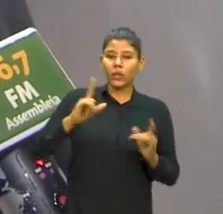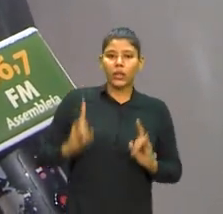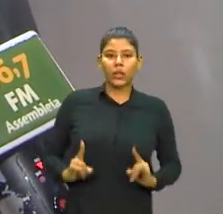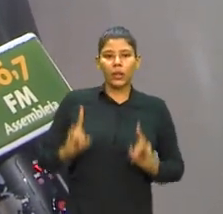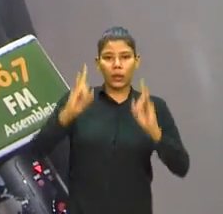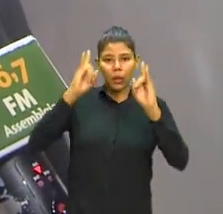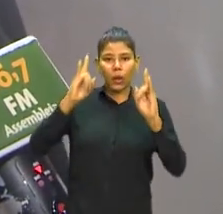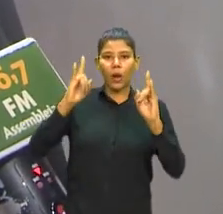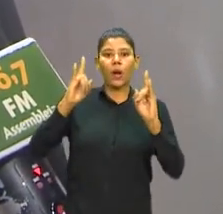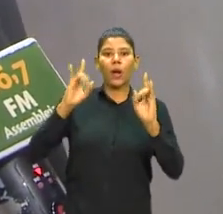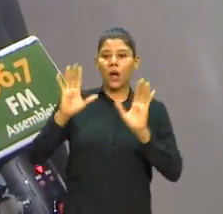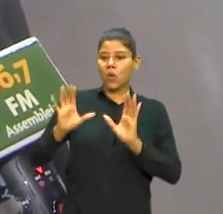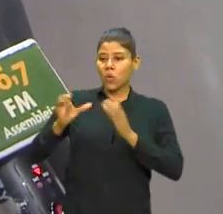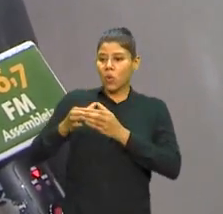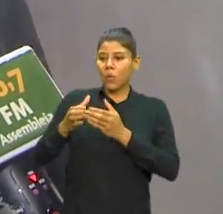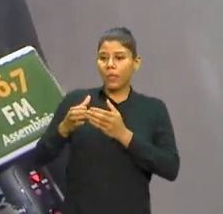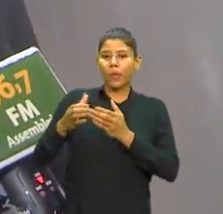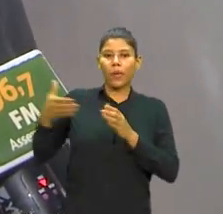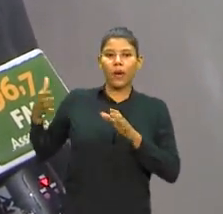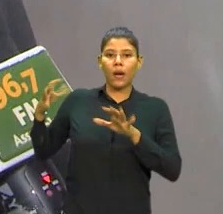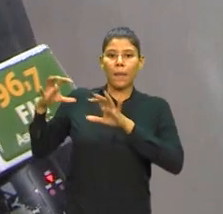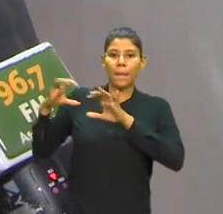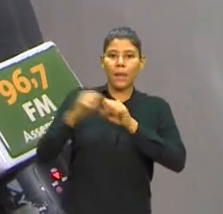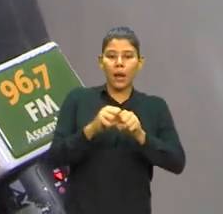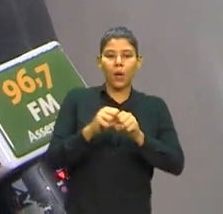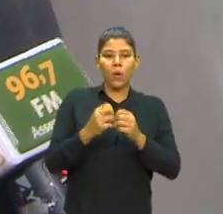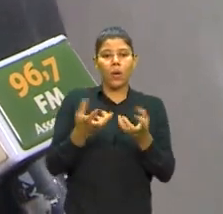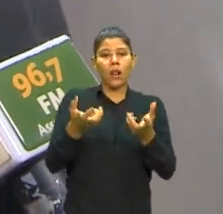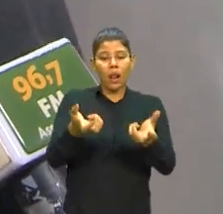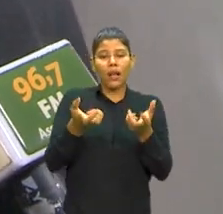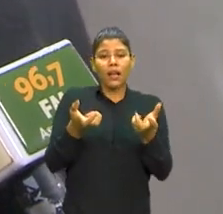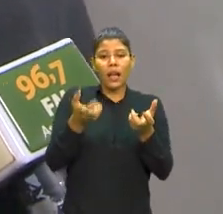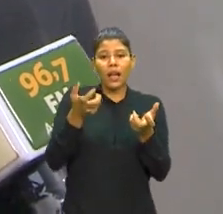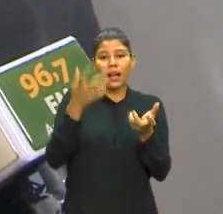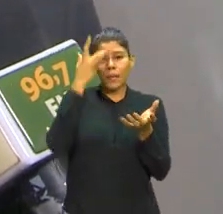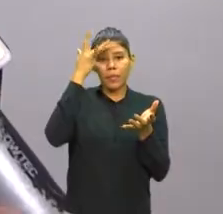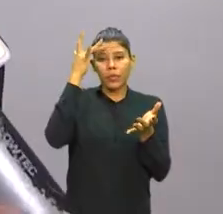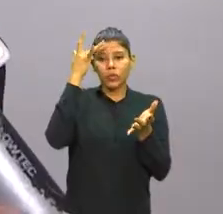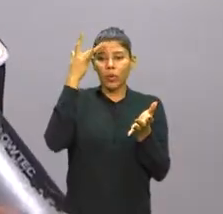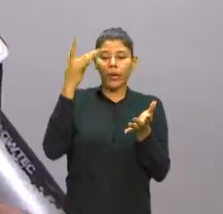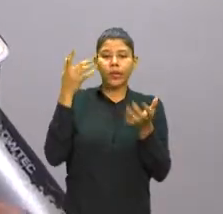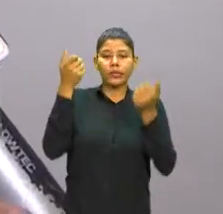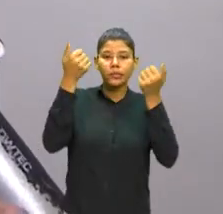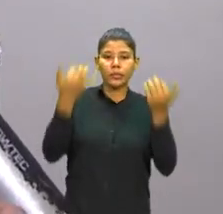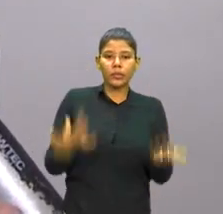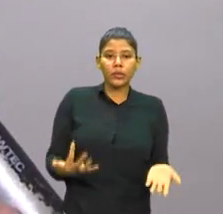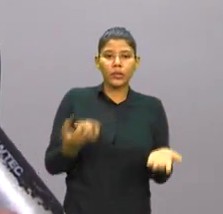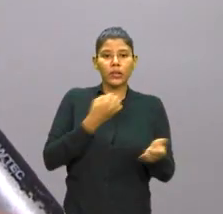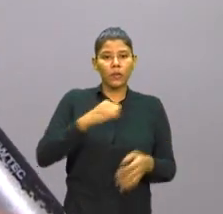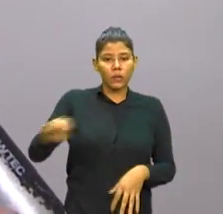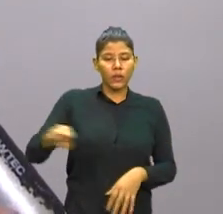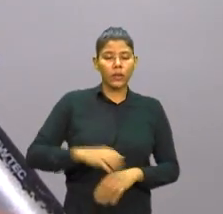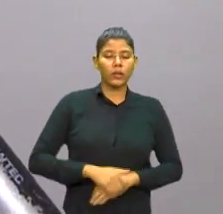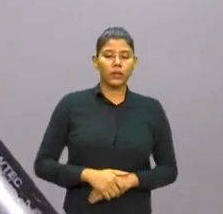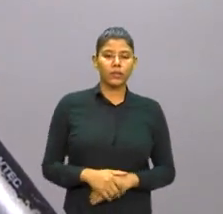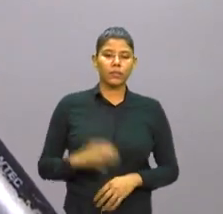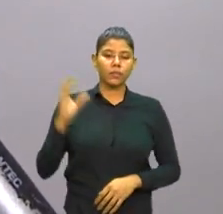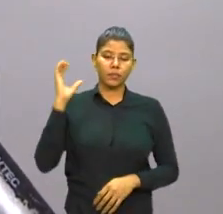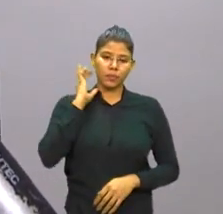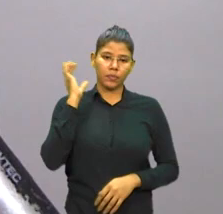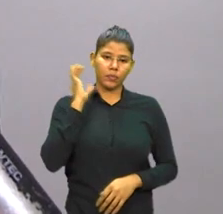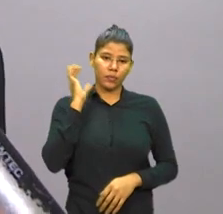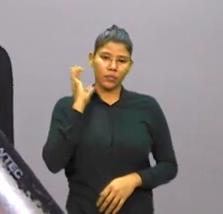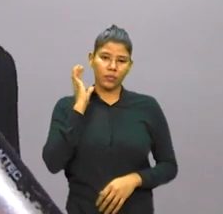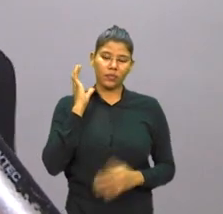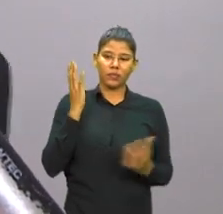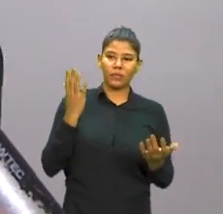habitacional do governo e perdeu para as facções ela quer que alguém possa levantar essa pauta o deputado delegado Cavalcante questionou a CPI